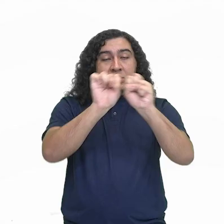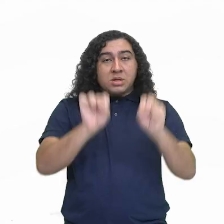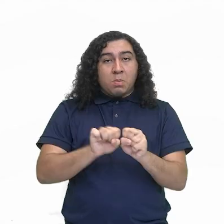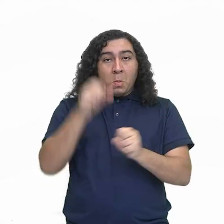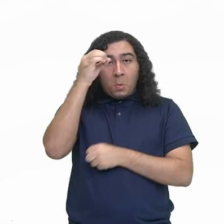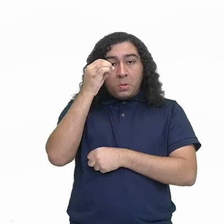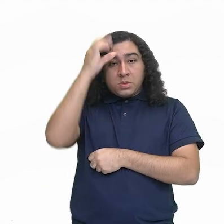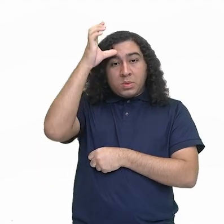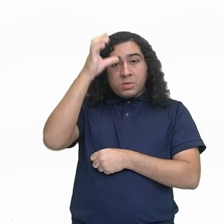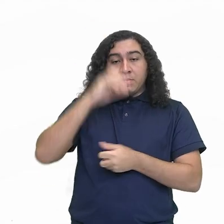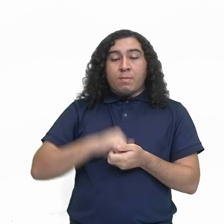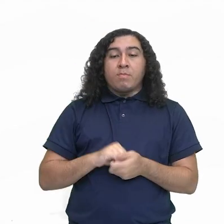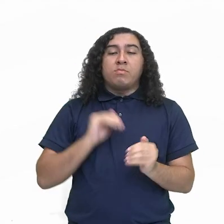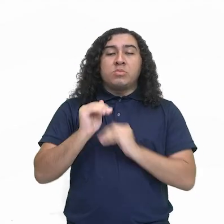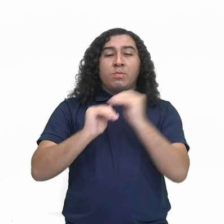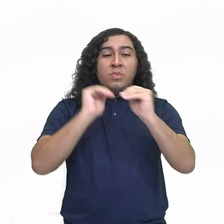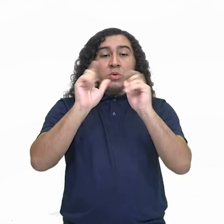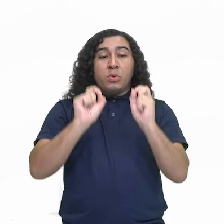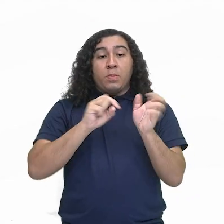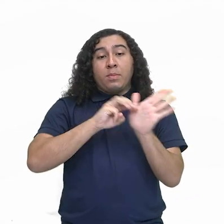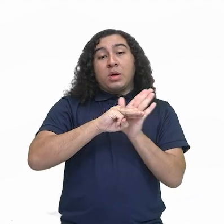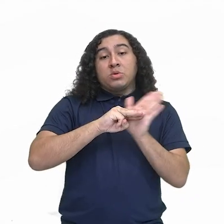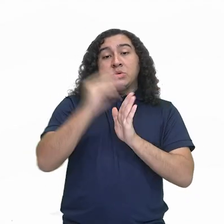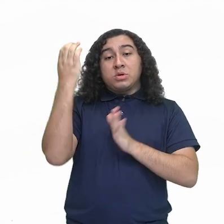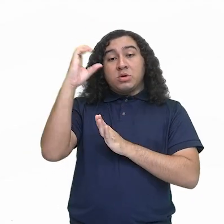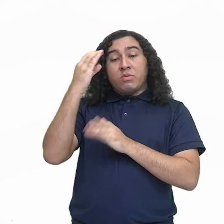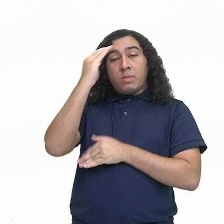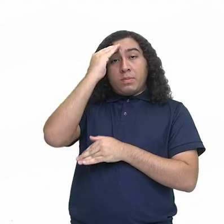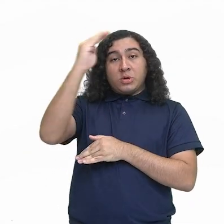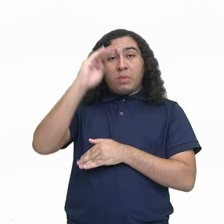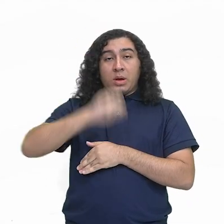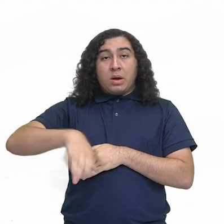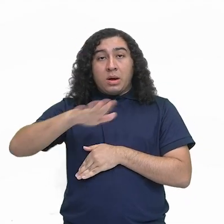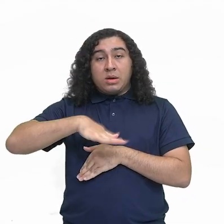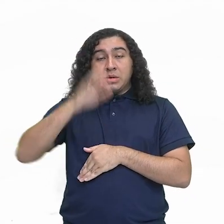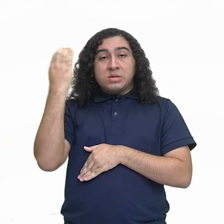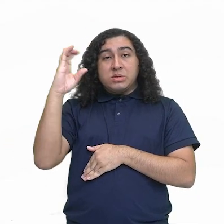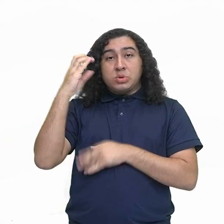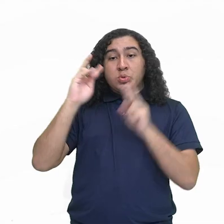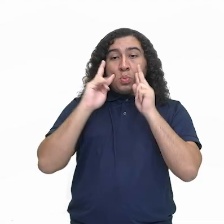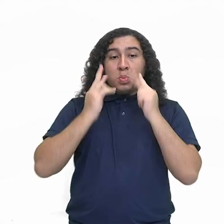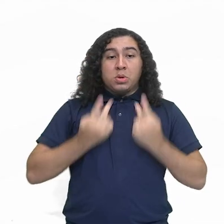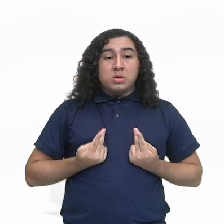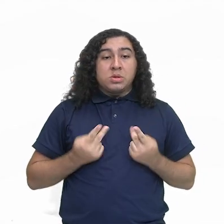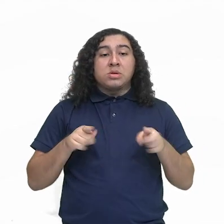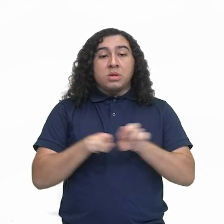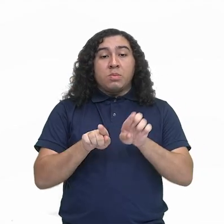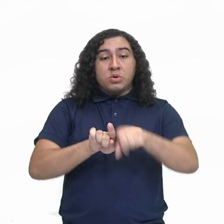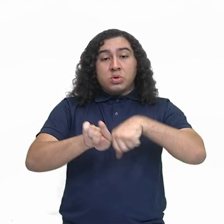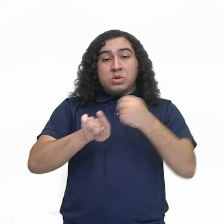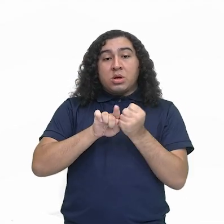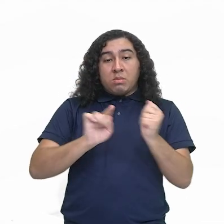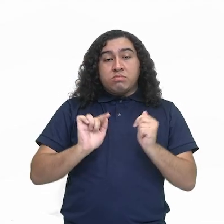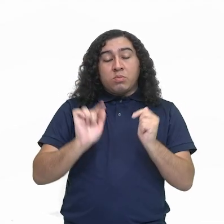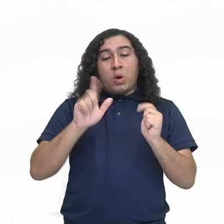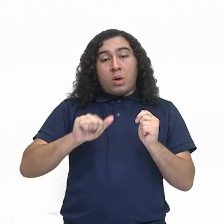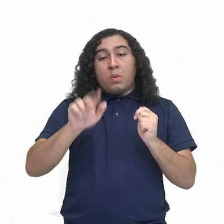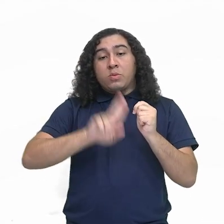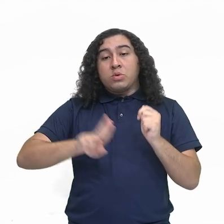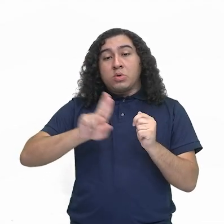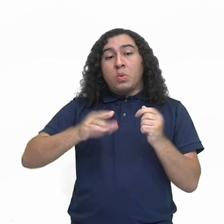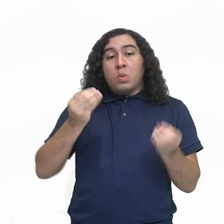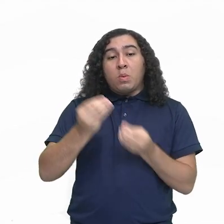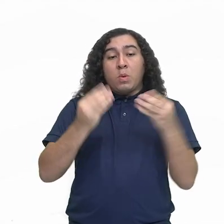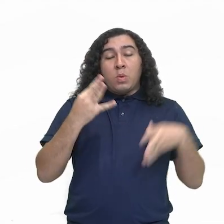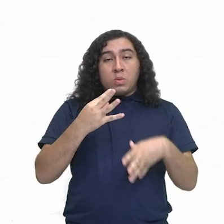do conhecimento, desenvolvimento do método científico, sobretudo na área de ciências humanas e sociais aplicadas, e